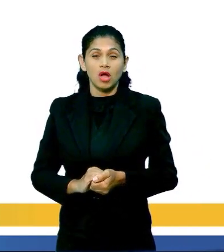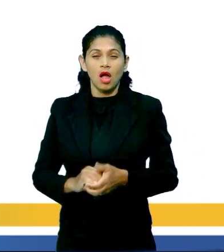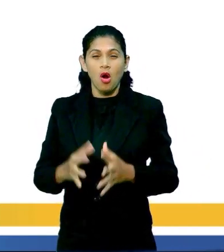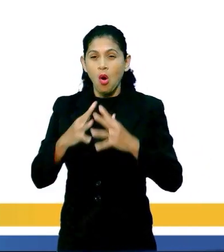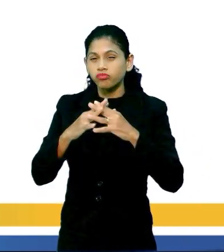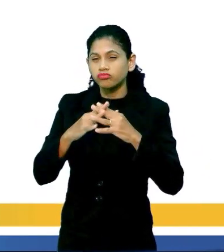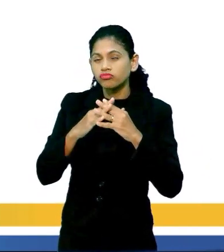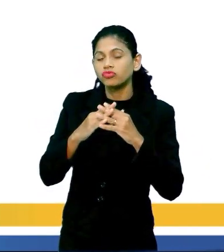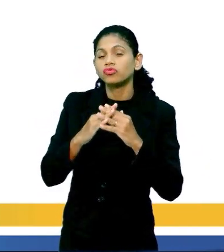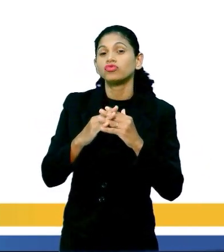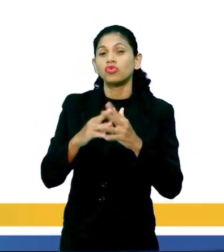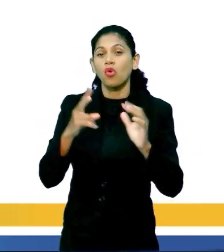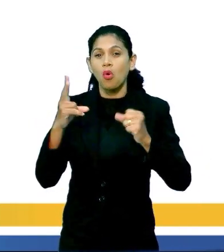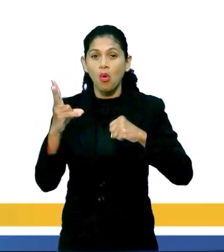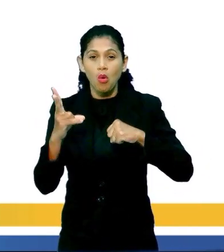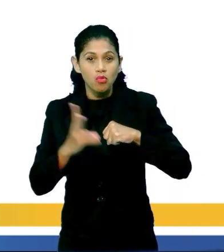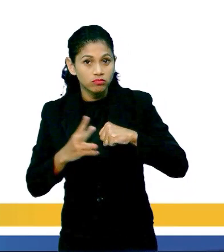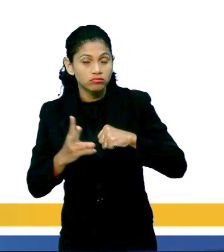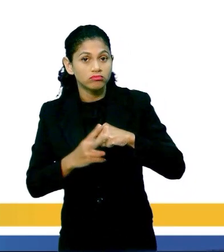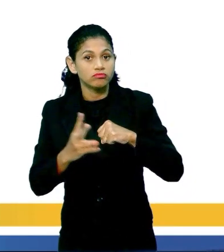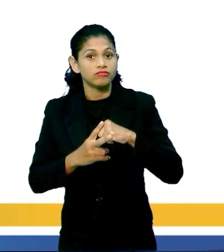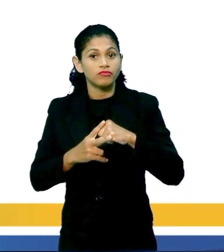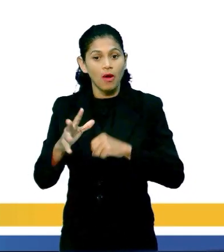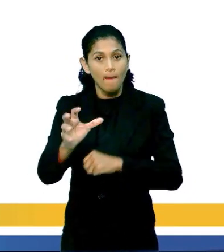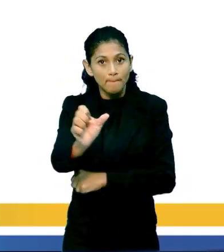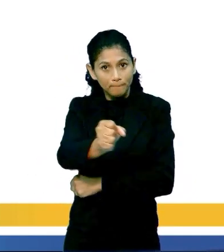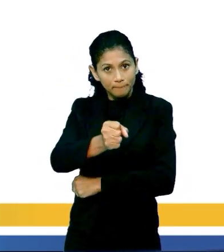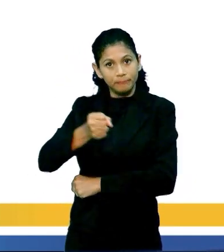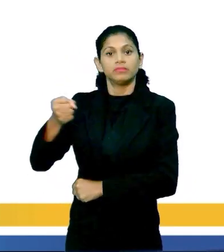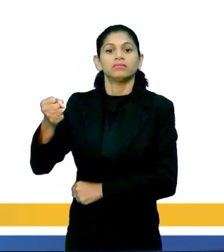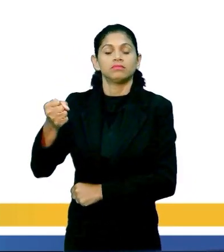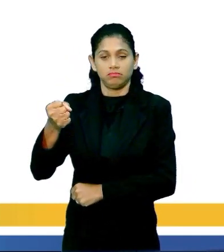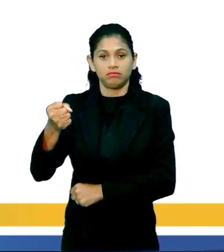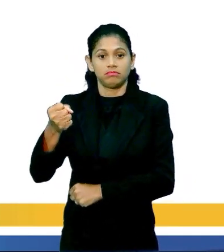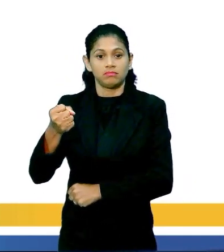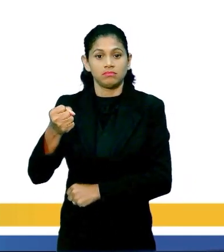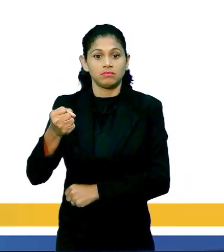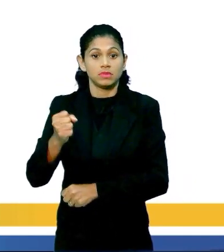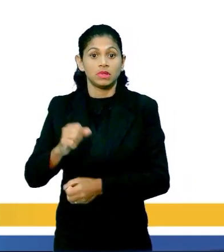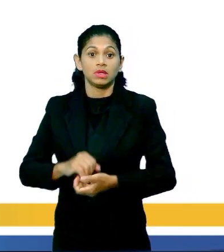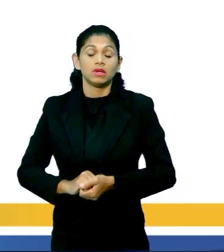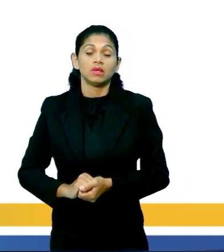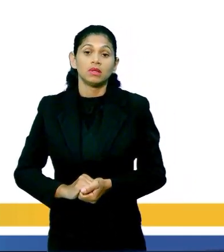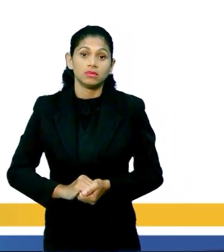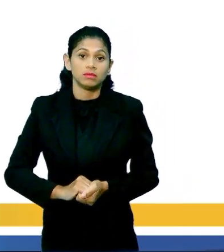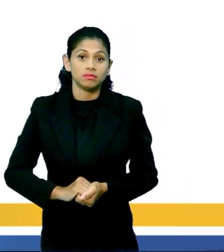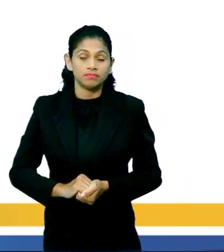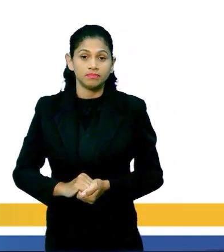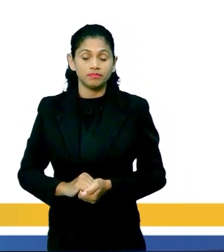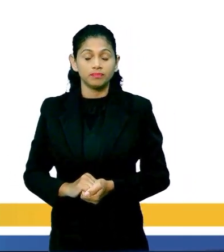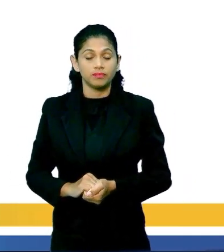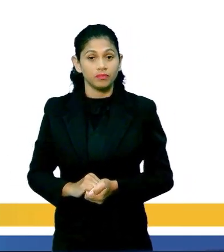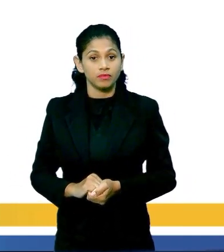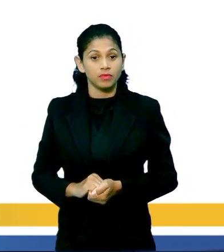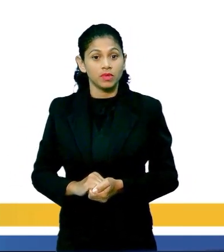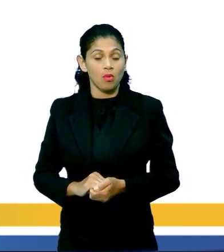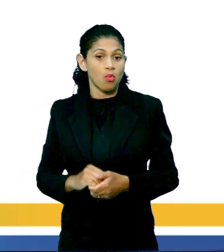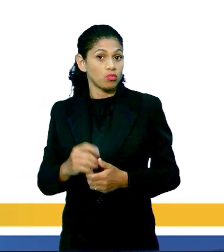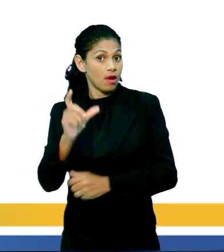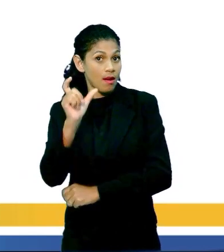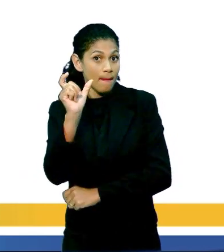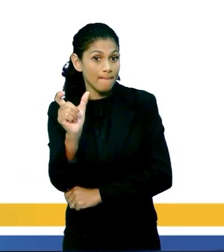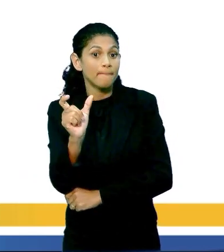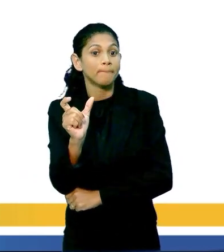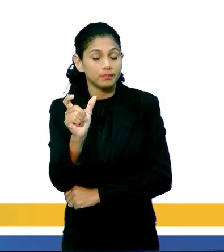exatamente isso que acontece com o personagem da imagem, ok? Nesse caso aí, como vocês estão observando, a palavra push